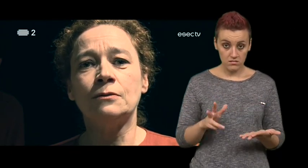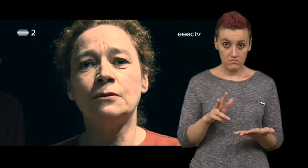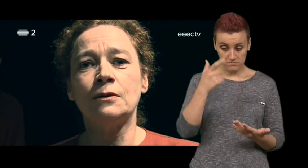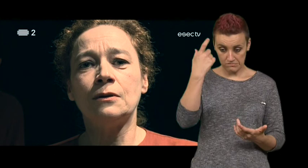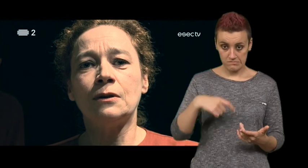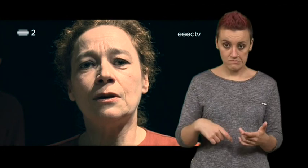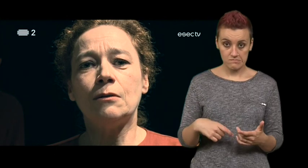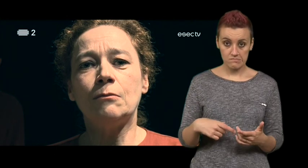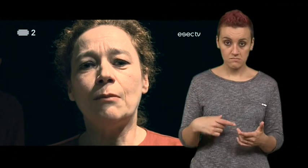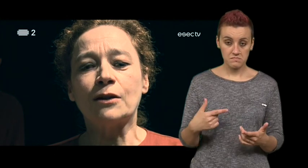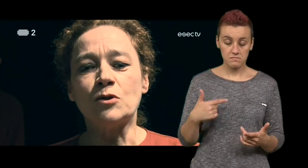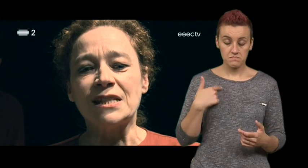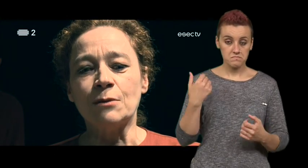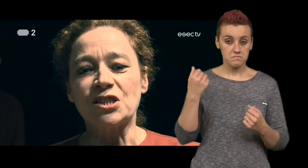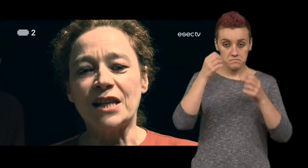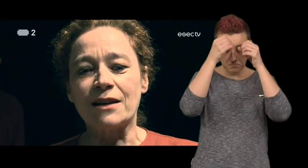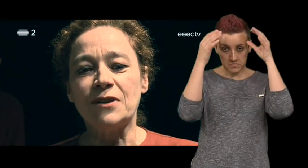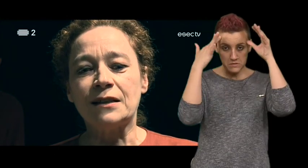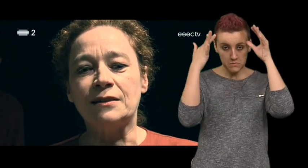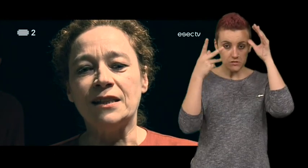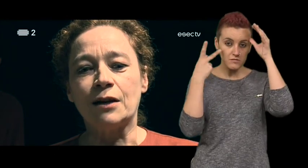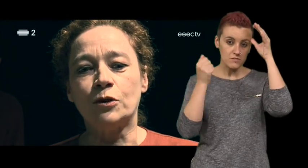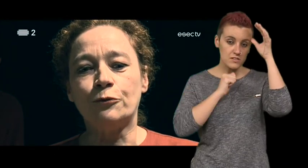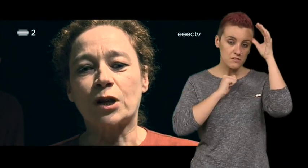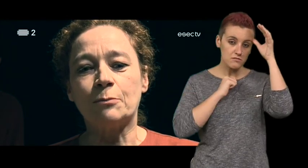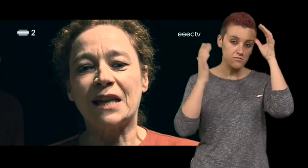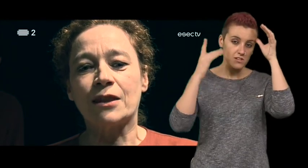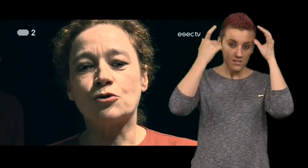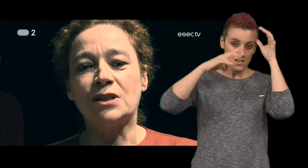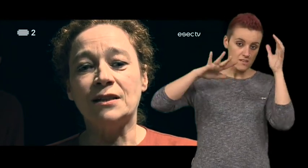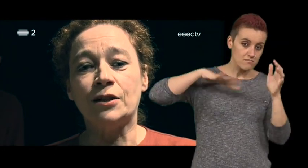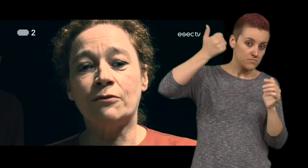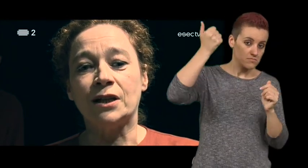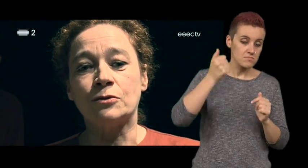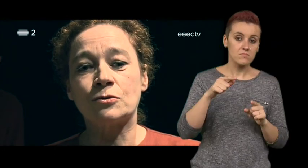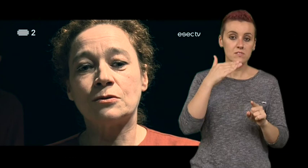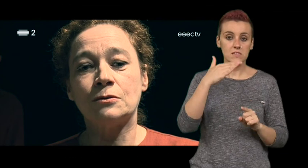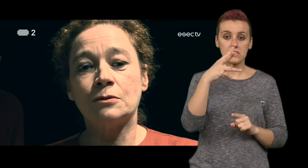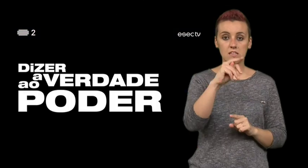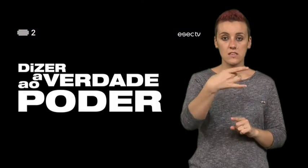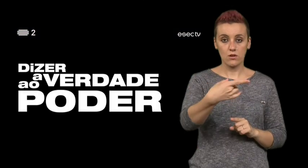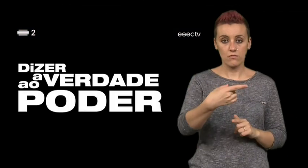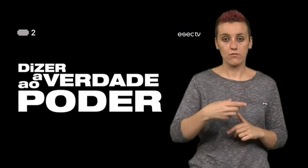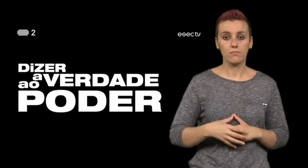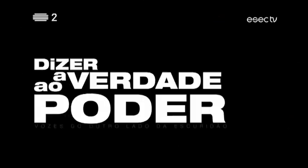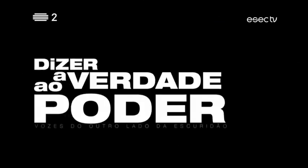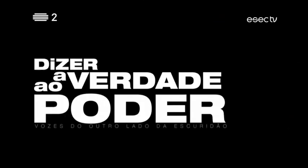momento, mal consigo imaginar a vida que tinha quando fui raptada aos 39 anos.